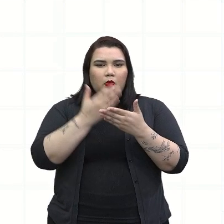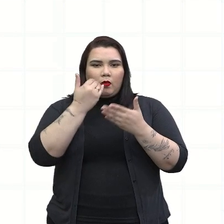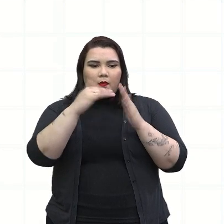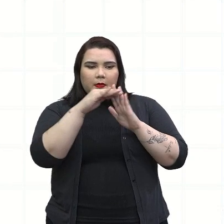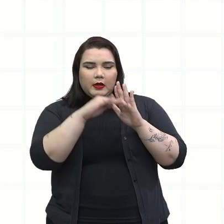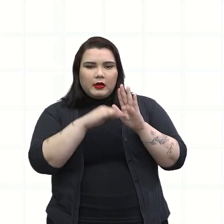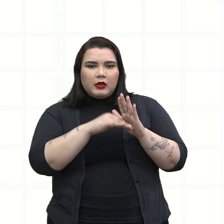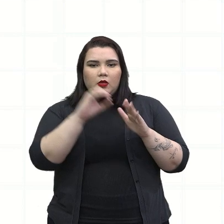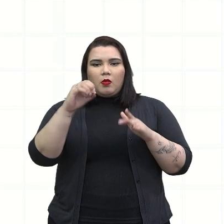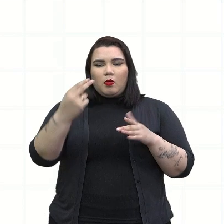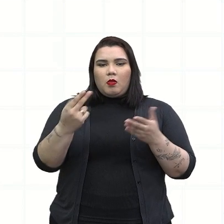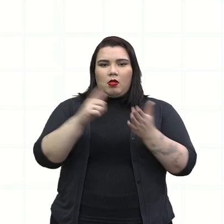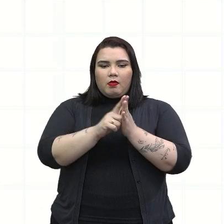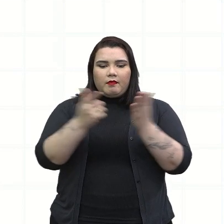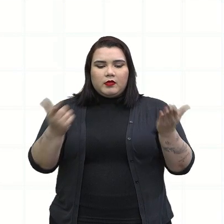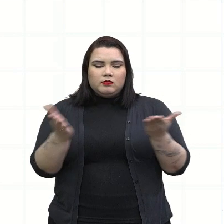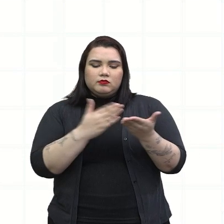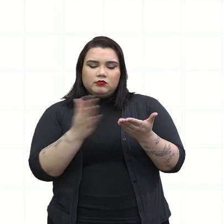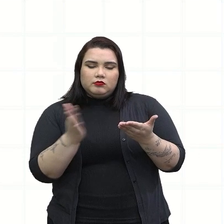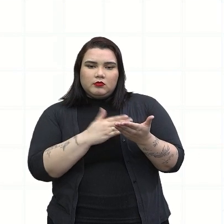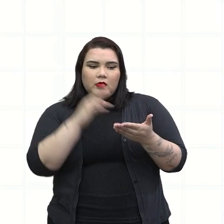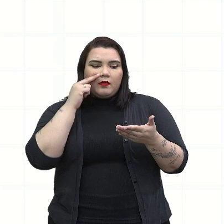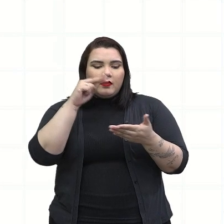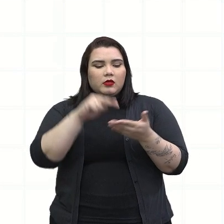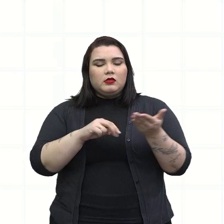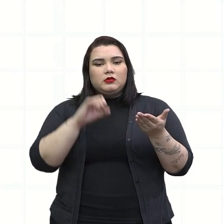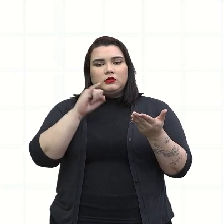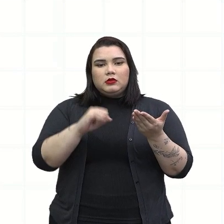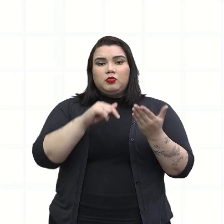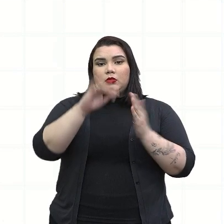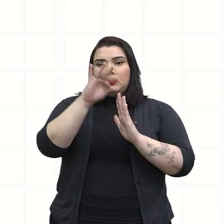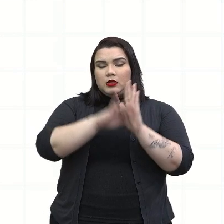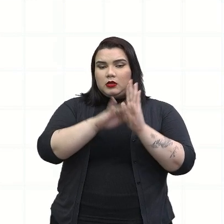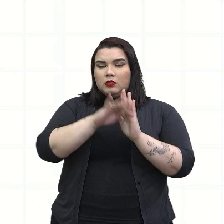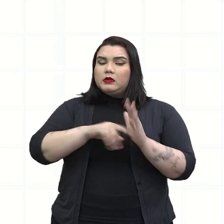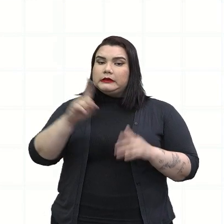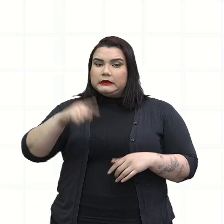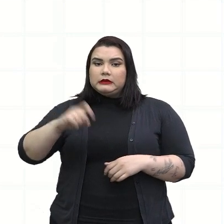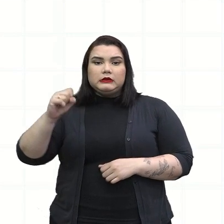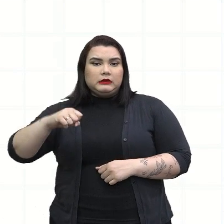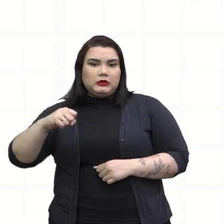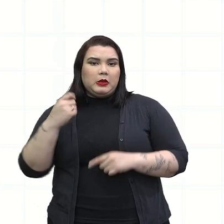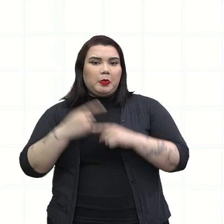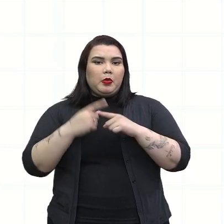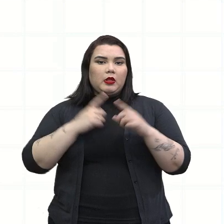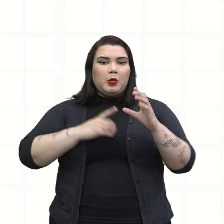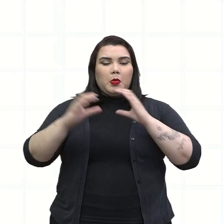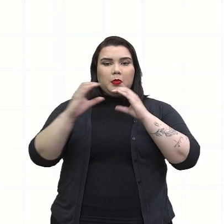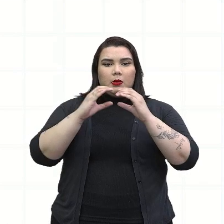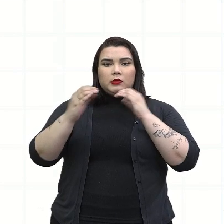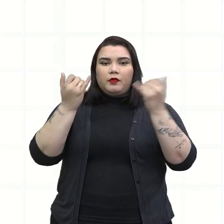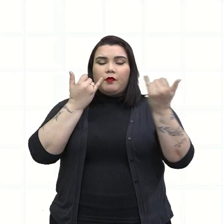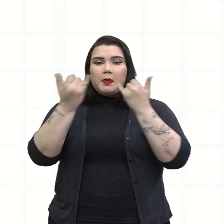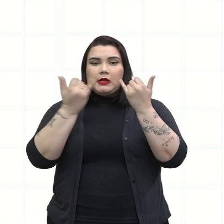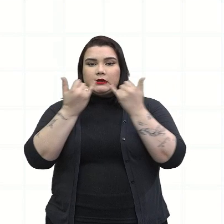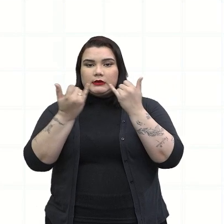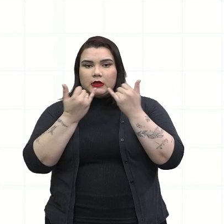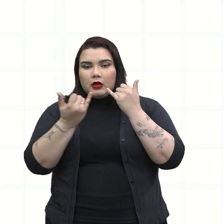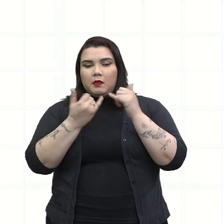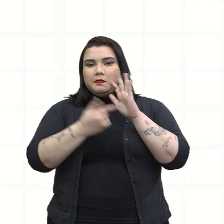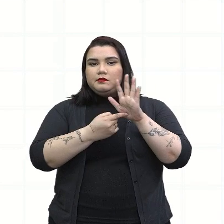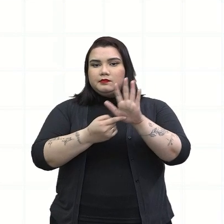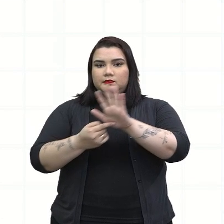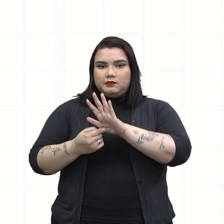a revista, e se pergunta se é um texto, e são, né? Porque estão comunicando alguma ideia, estão passando